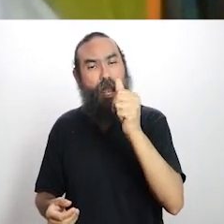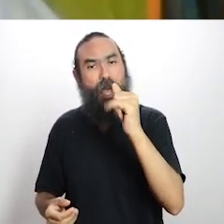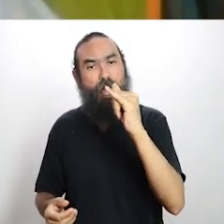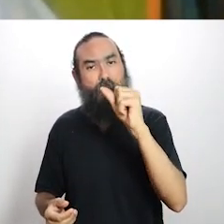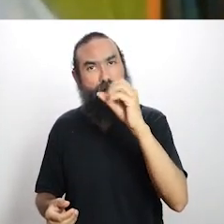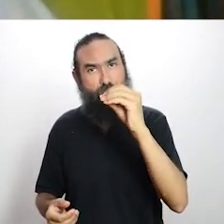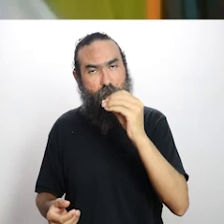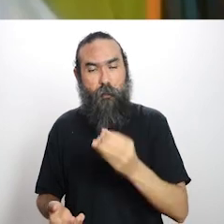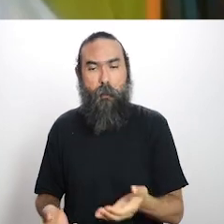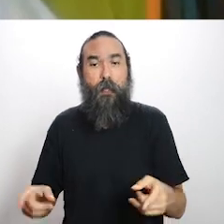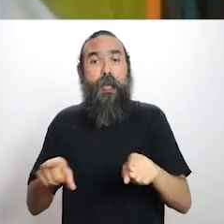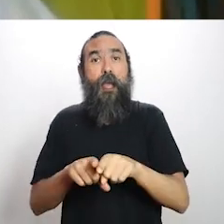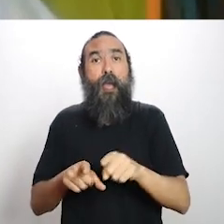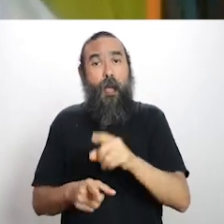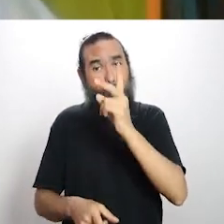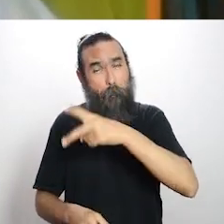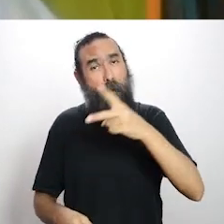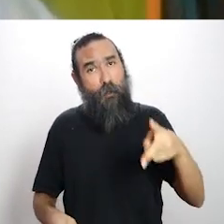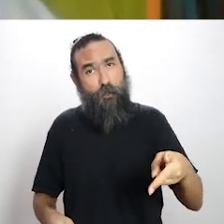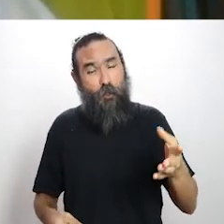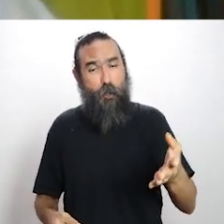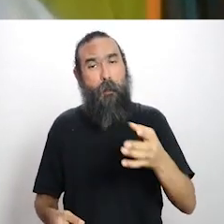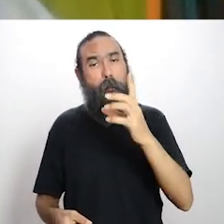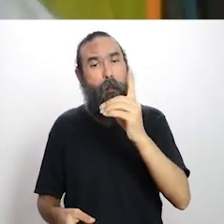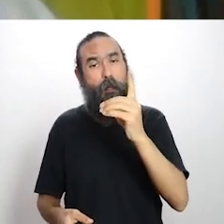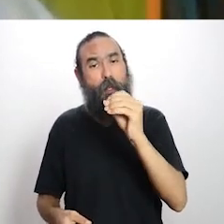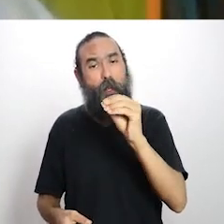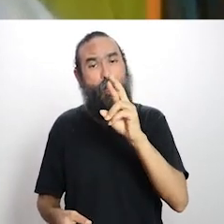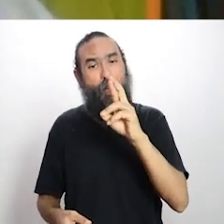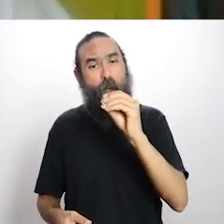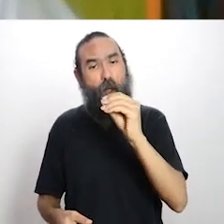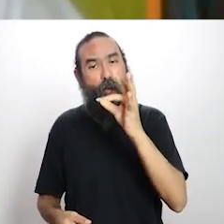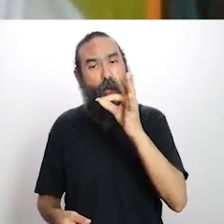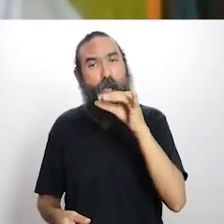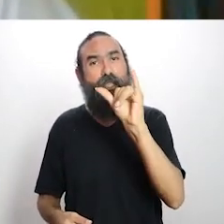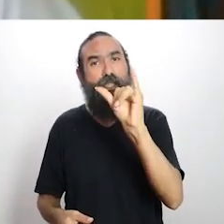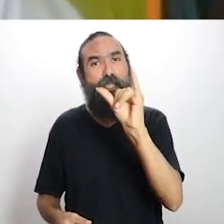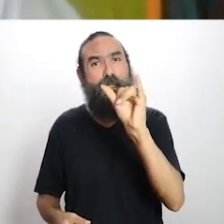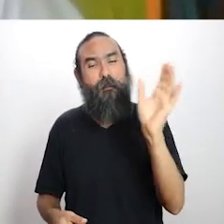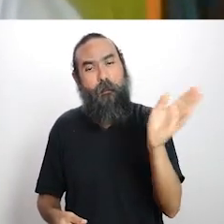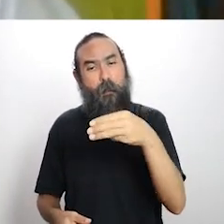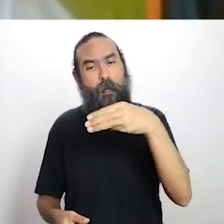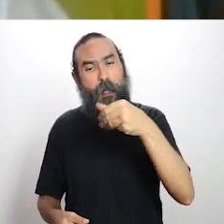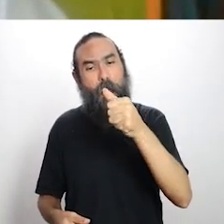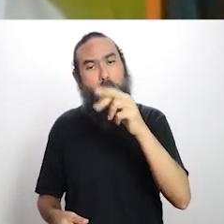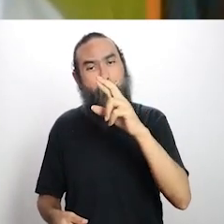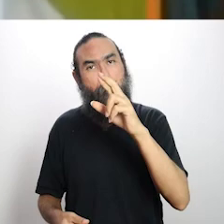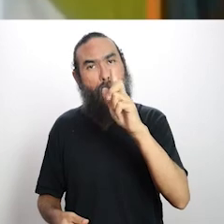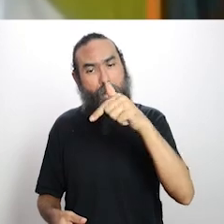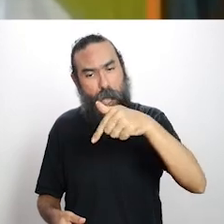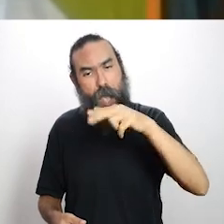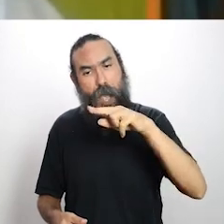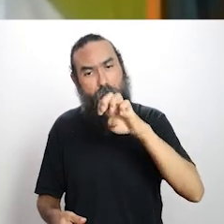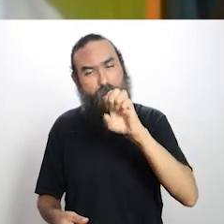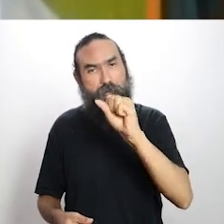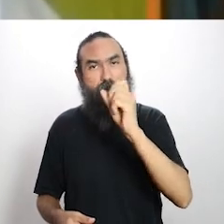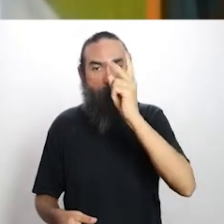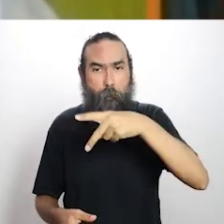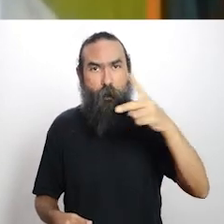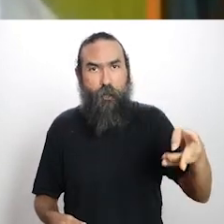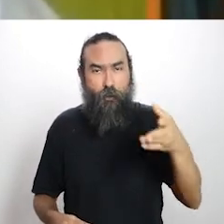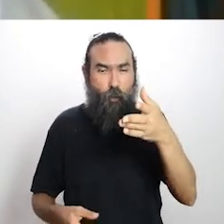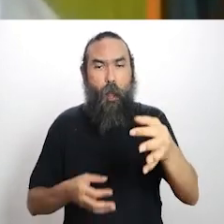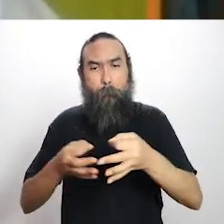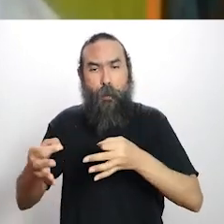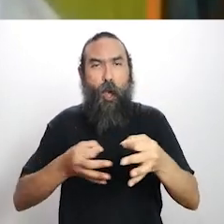a nossa arte educadora, que toca o projeto, está difícil dizer para ela, porque Turma que